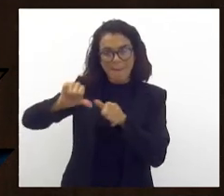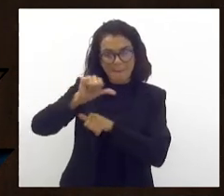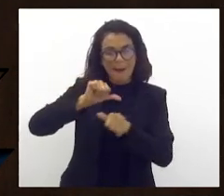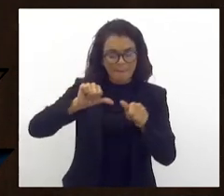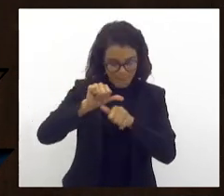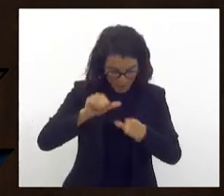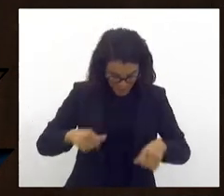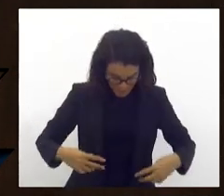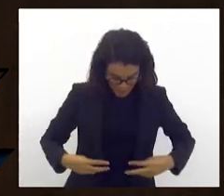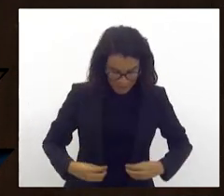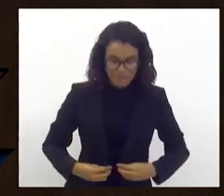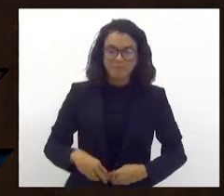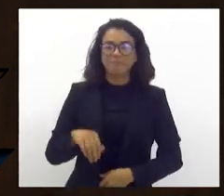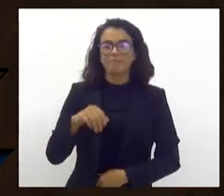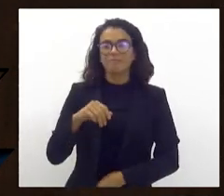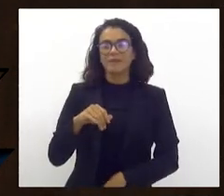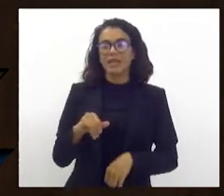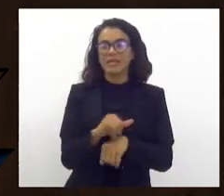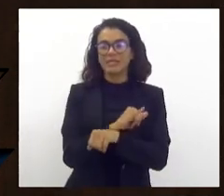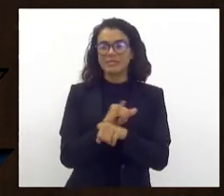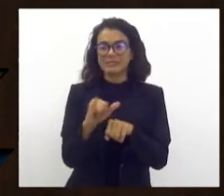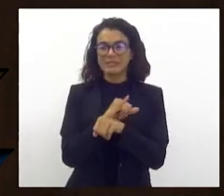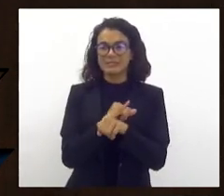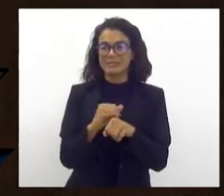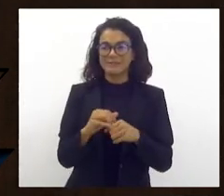consonância estratégica